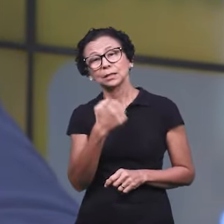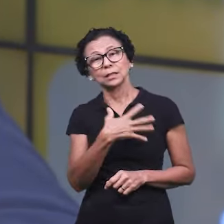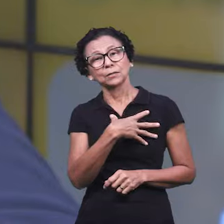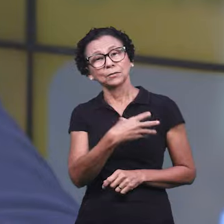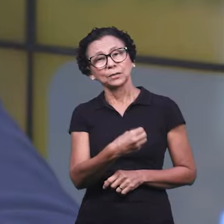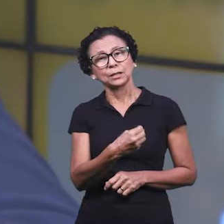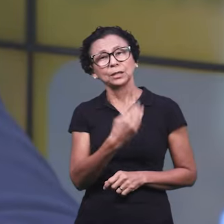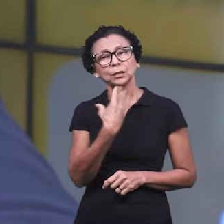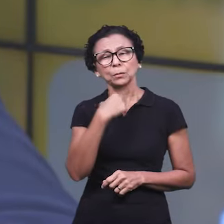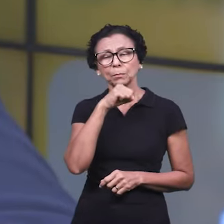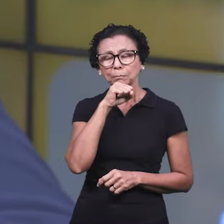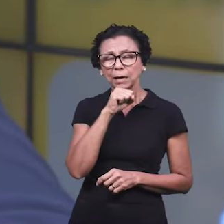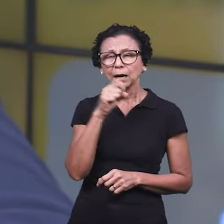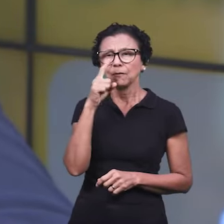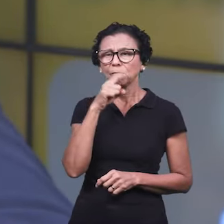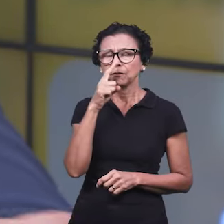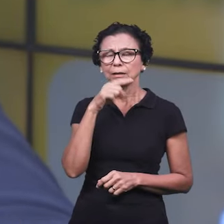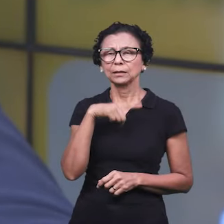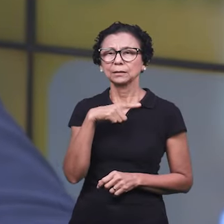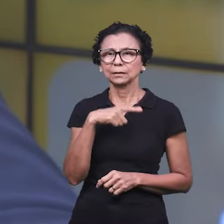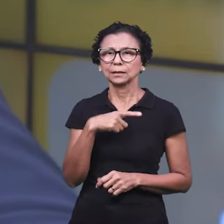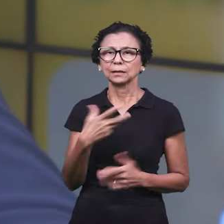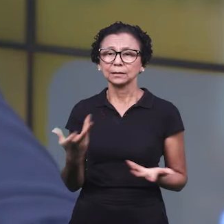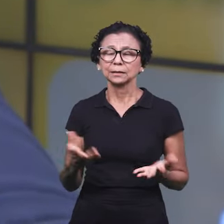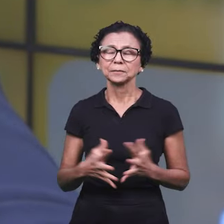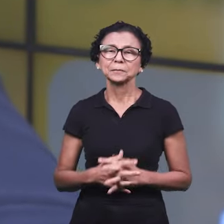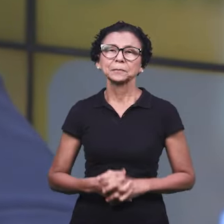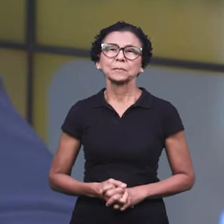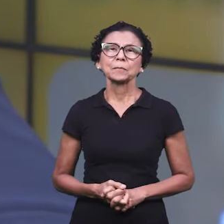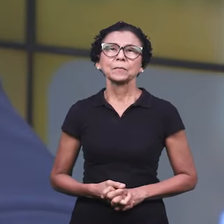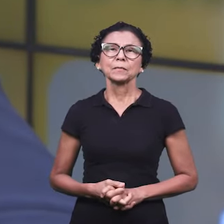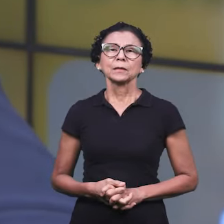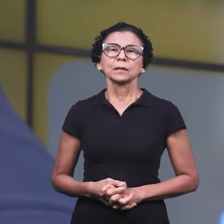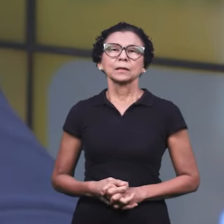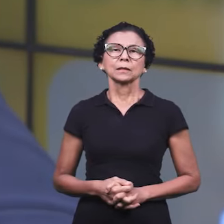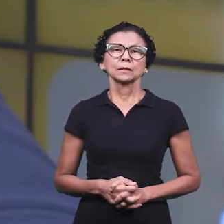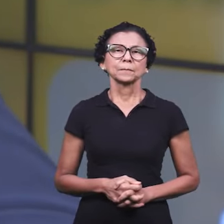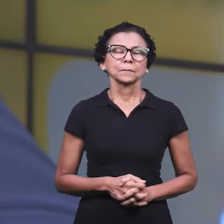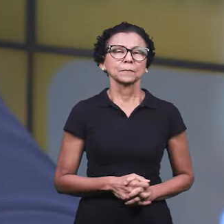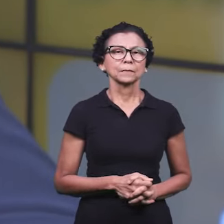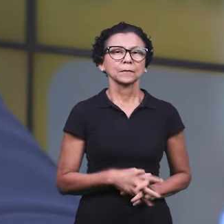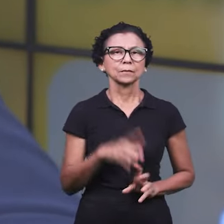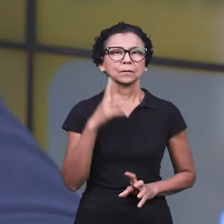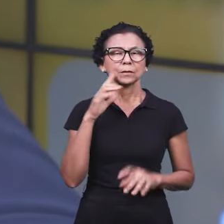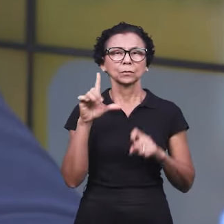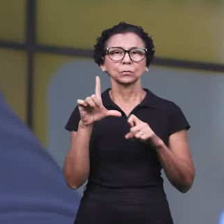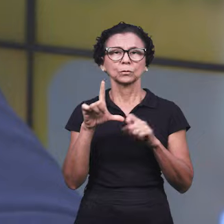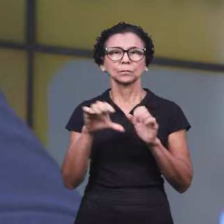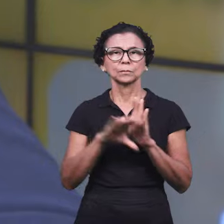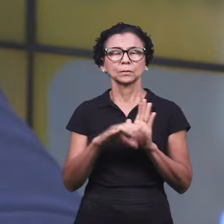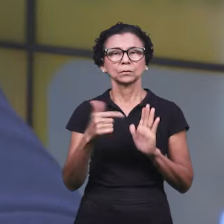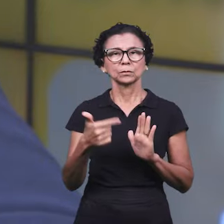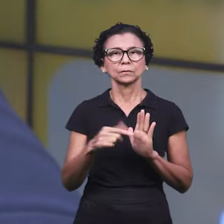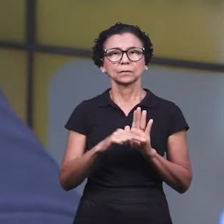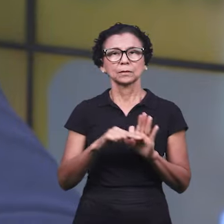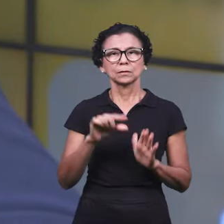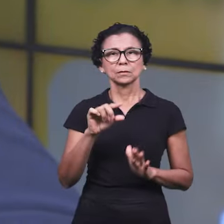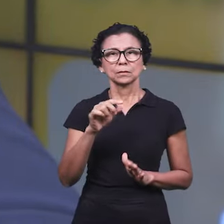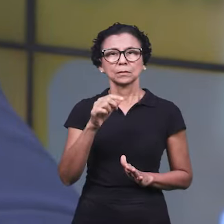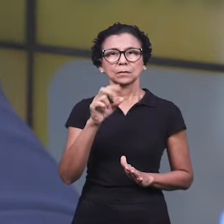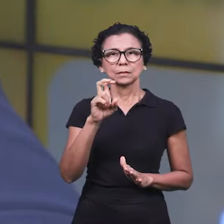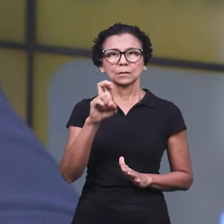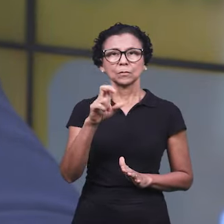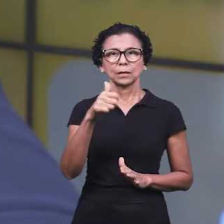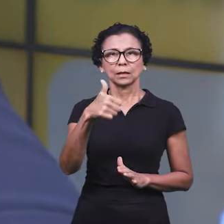o Ricardo citou o melhor filho aqui é Lucas 2 51 diz assim e